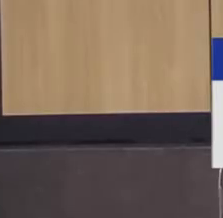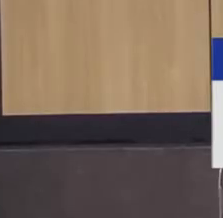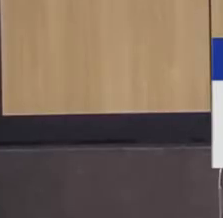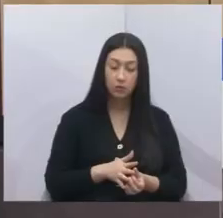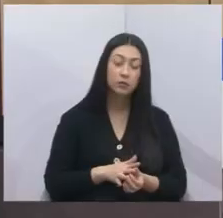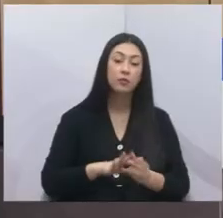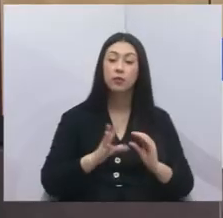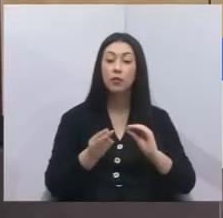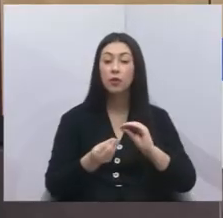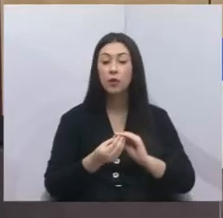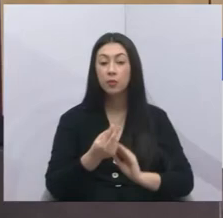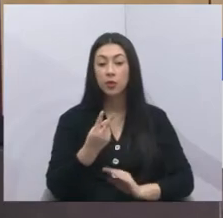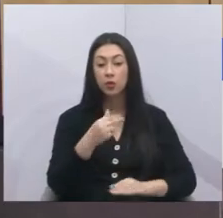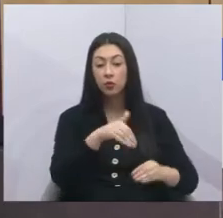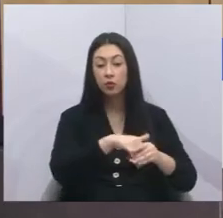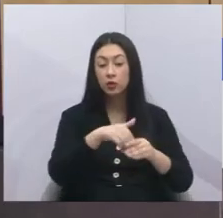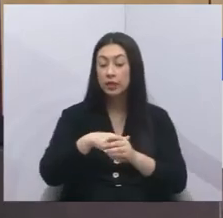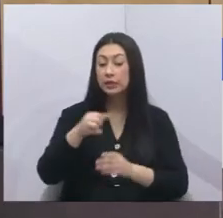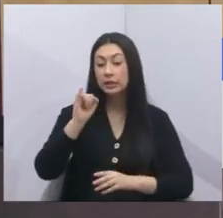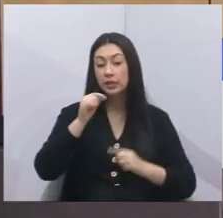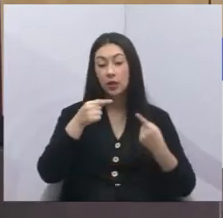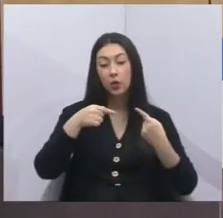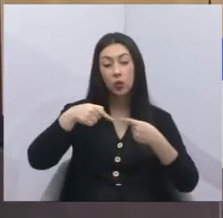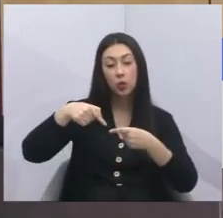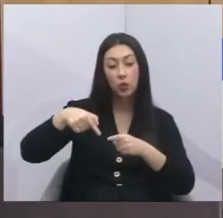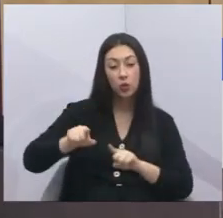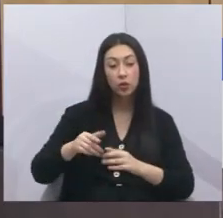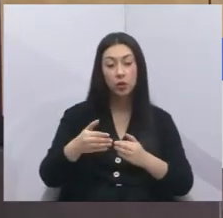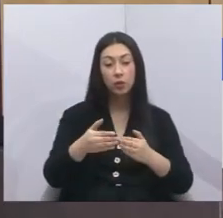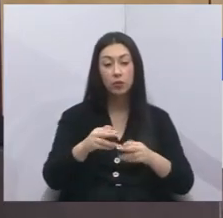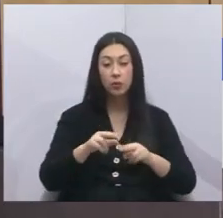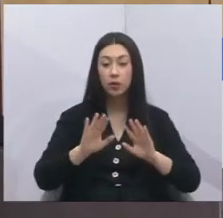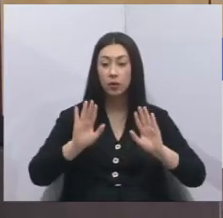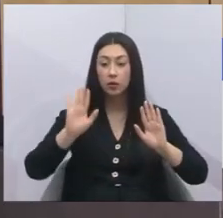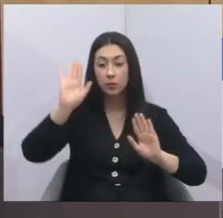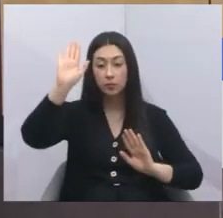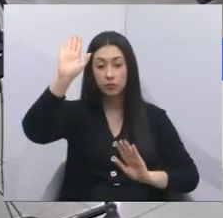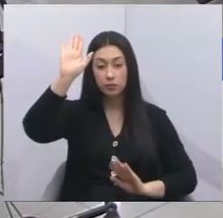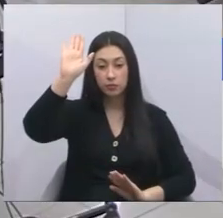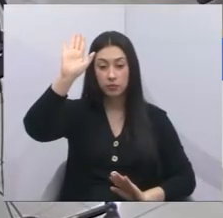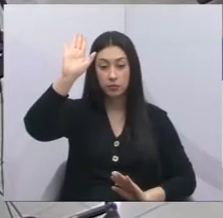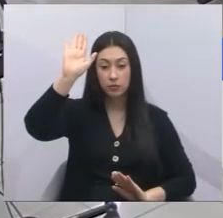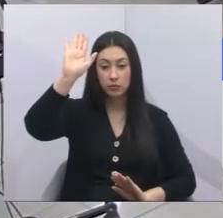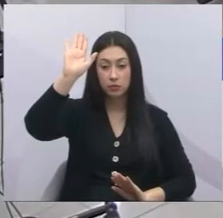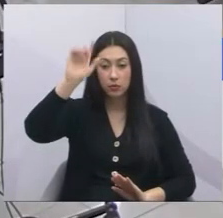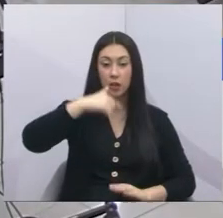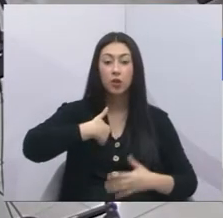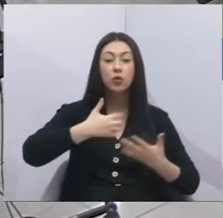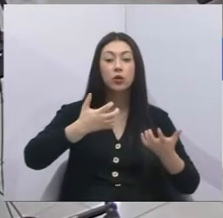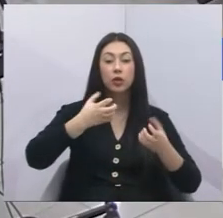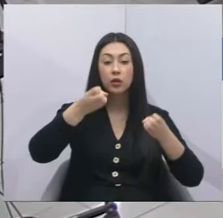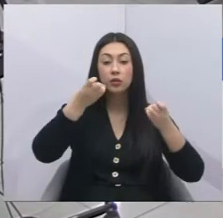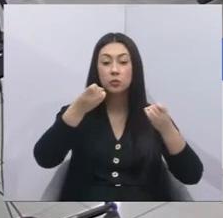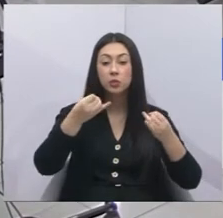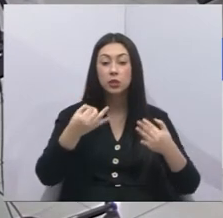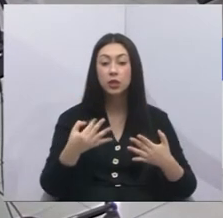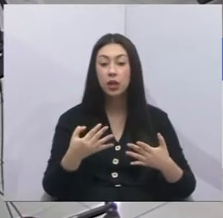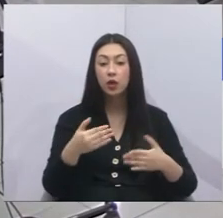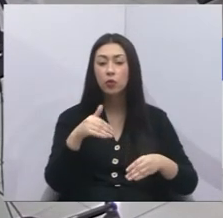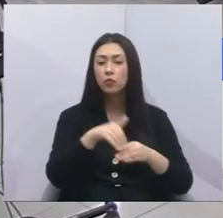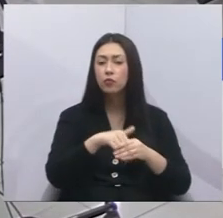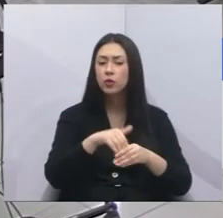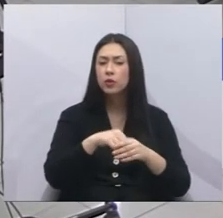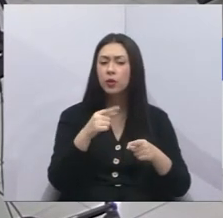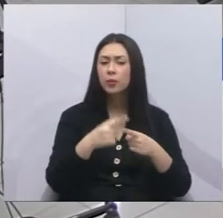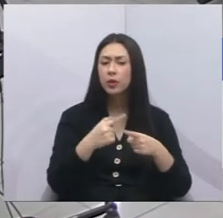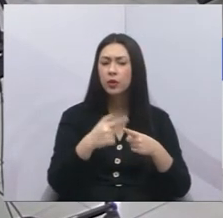A emenda número 2 está em votação. Os que forem contrário, por favor, se manifestem. Senhor presidente, pela ordem, senhor presidente, eu quero justificar o voto. Acho que